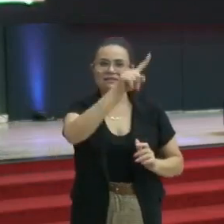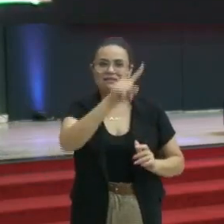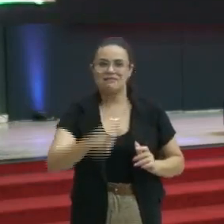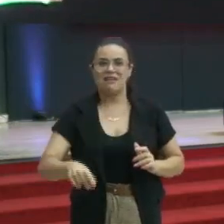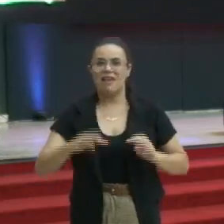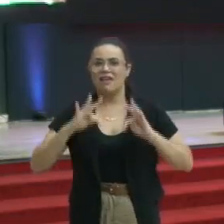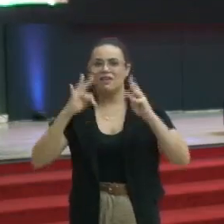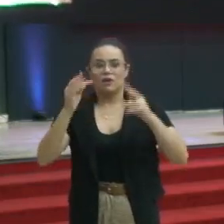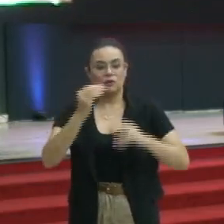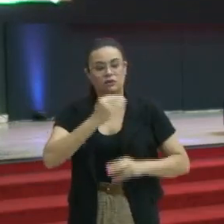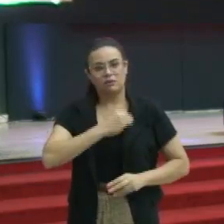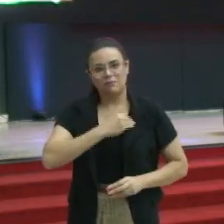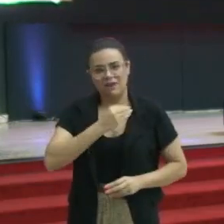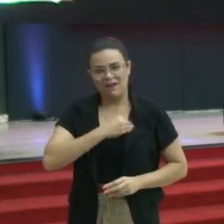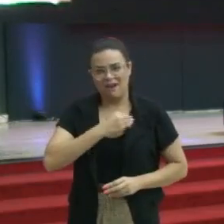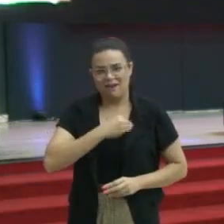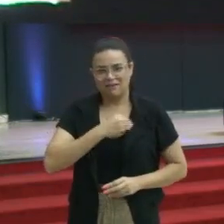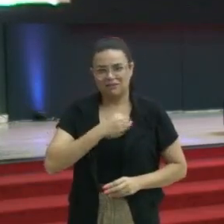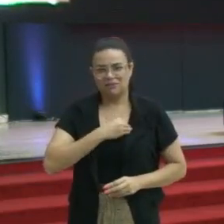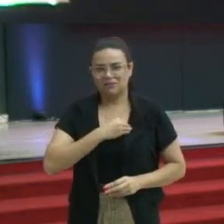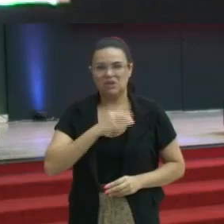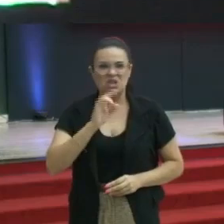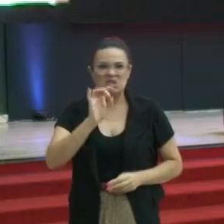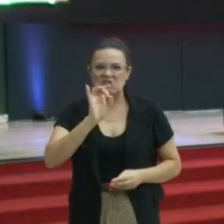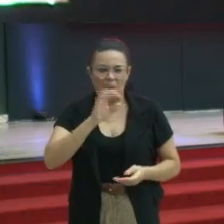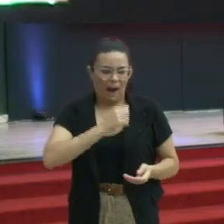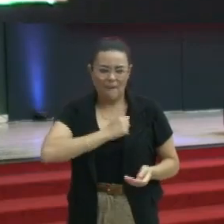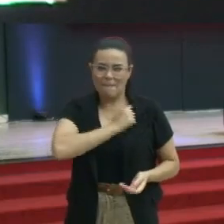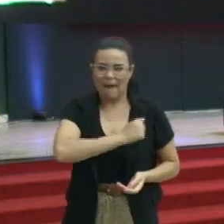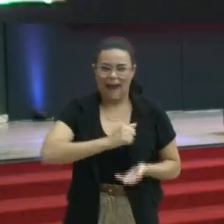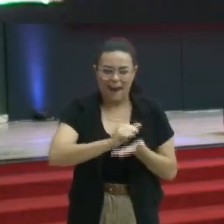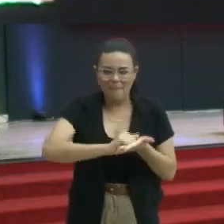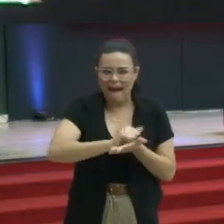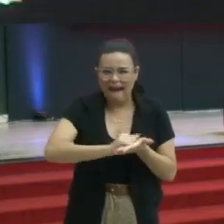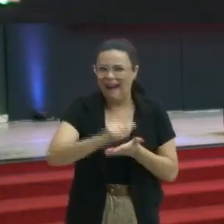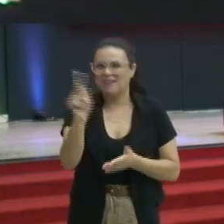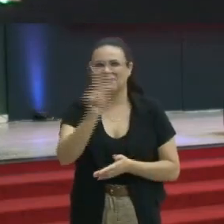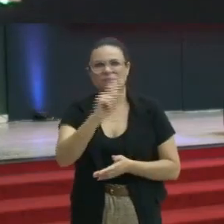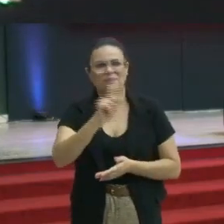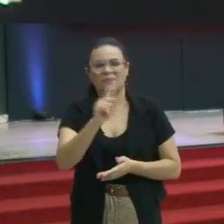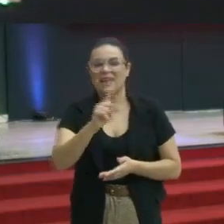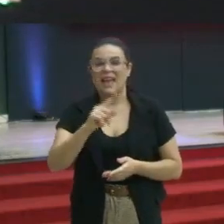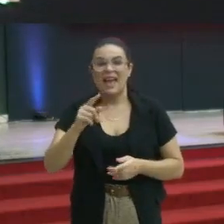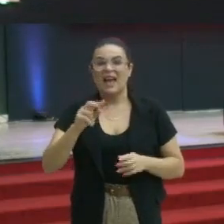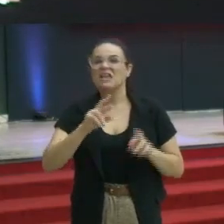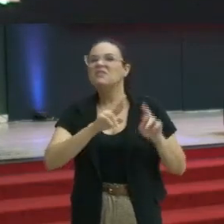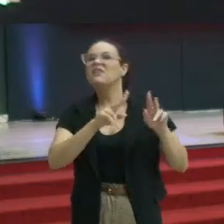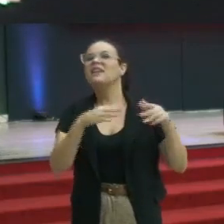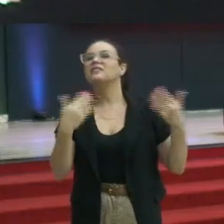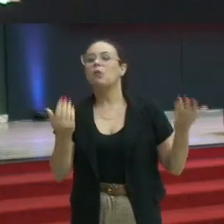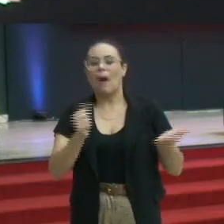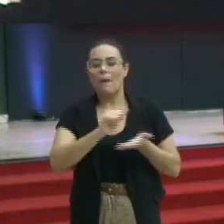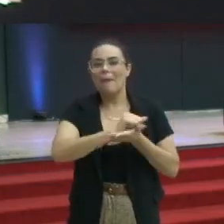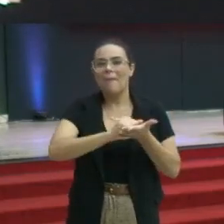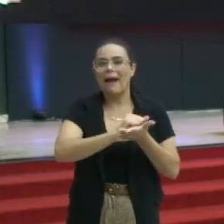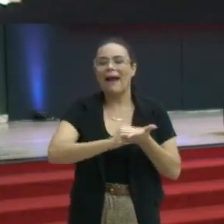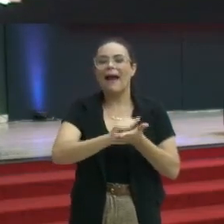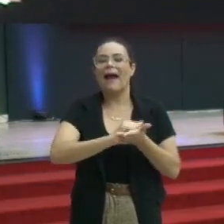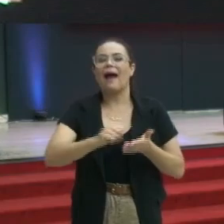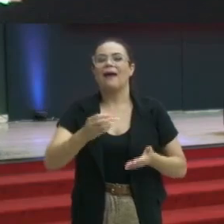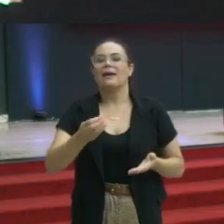nossos pecados. Qual é a diferença, pastor? A diferença é que para Deus o seu